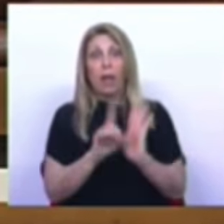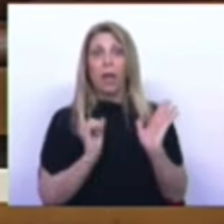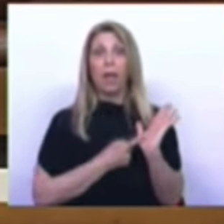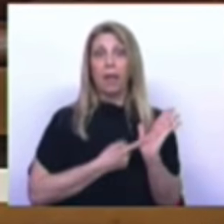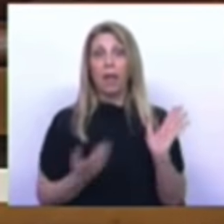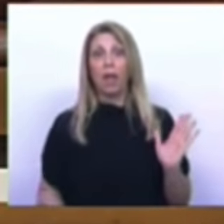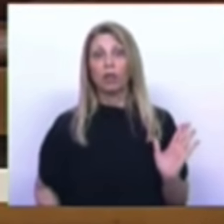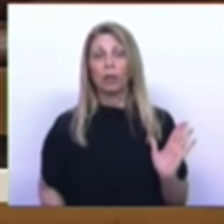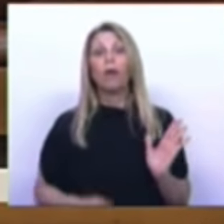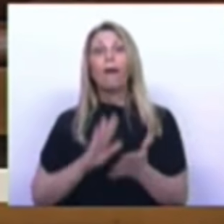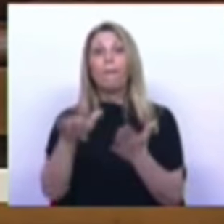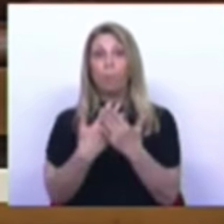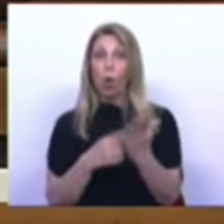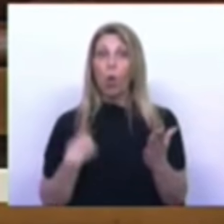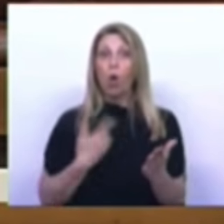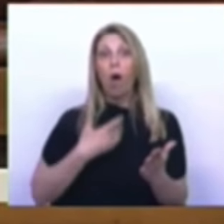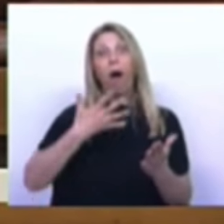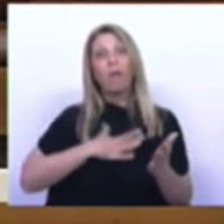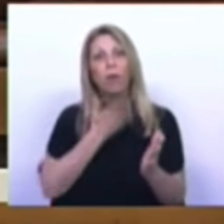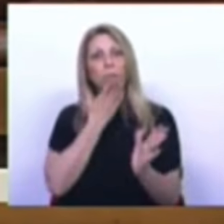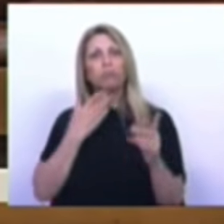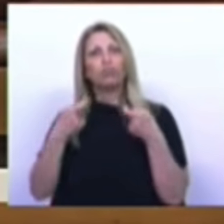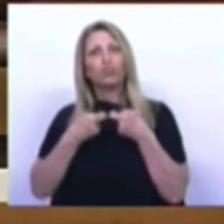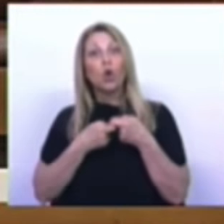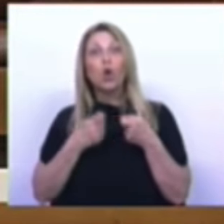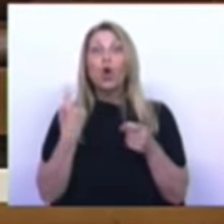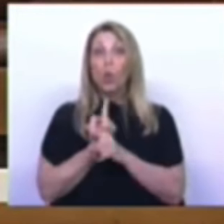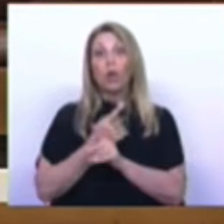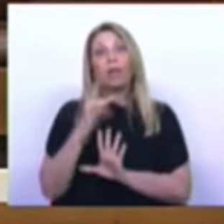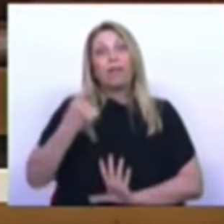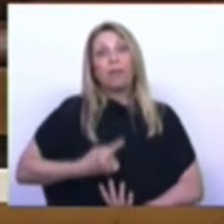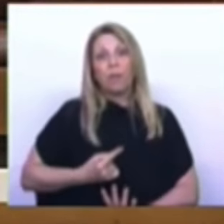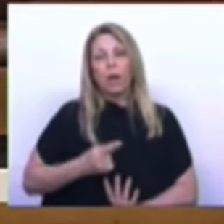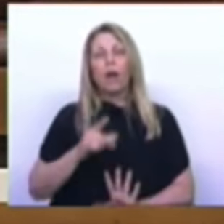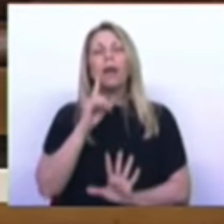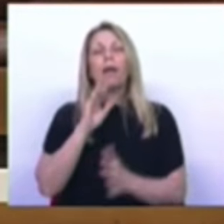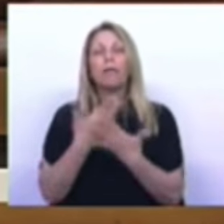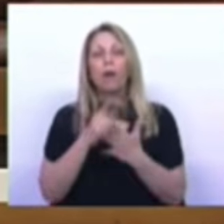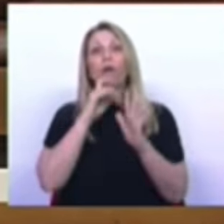quer fazer é harmonizar aquilo que devia ser harmonizado e permitir que os recursos